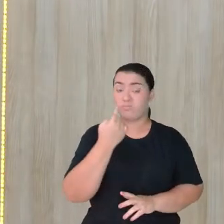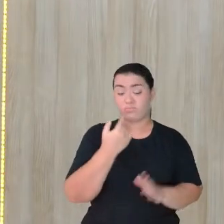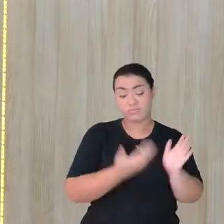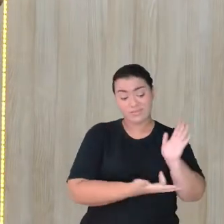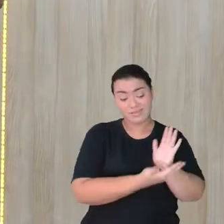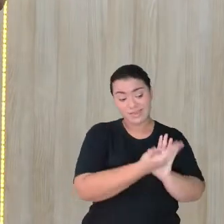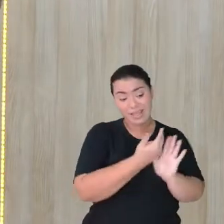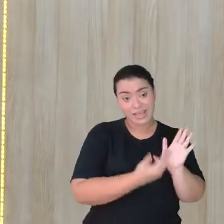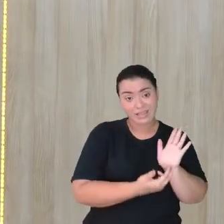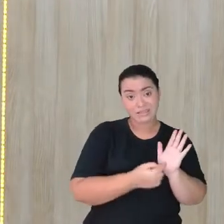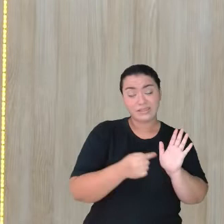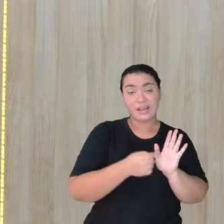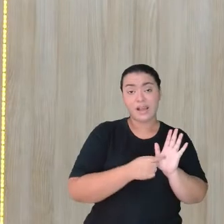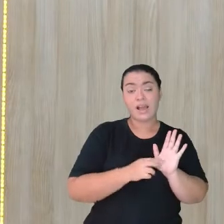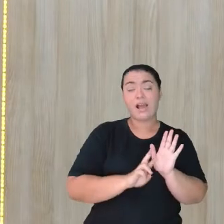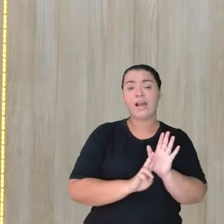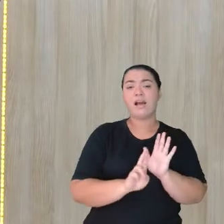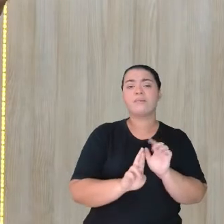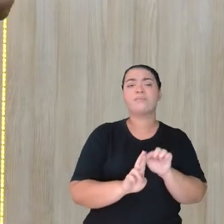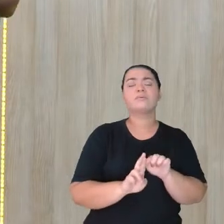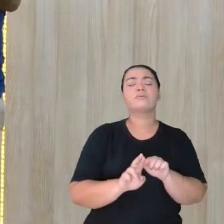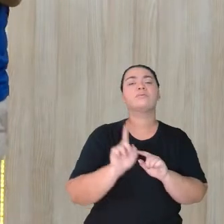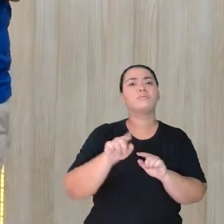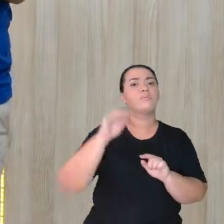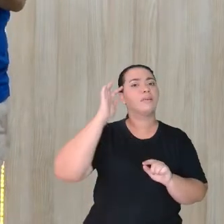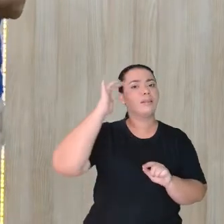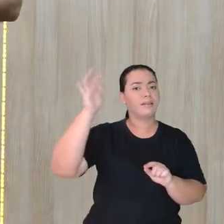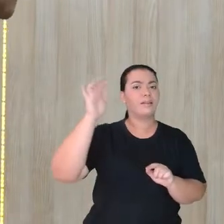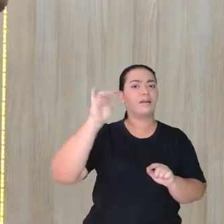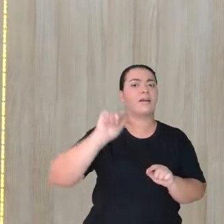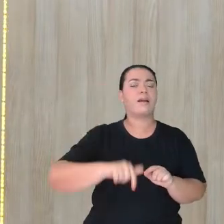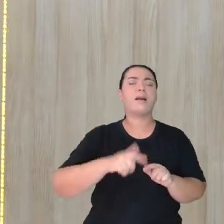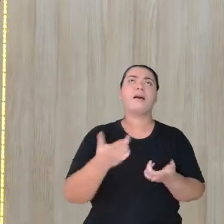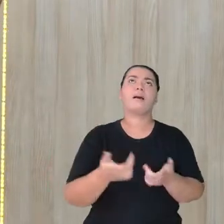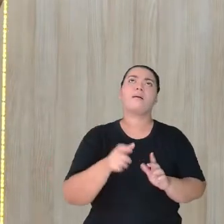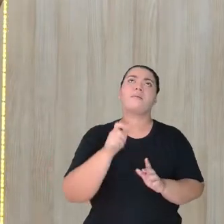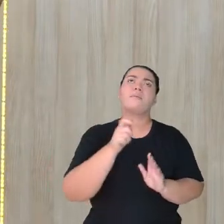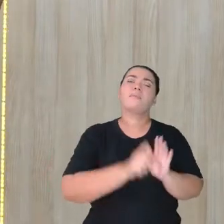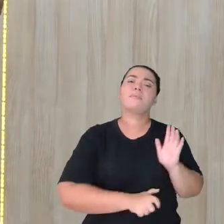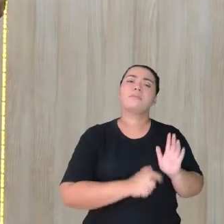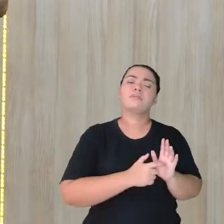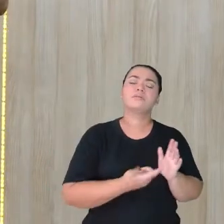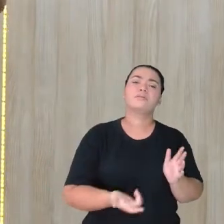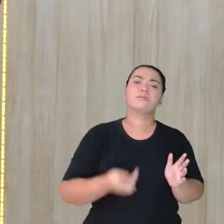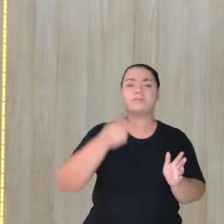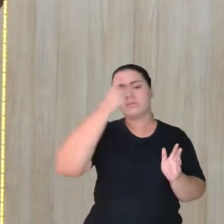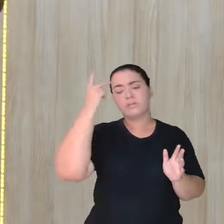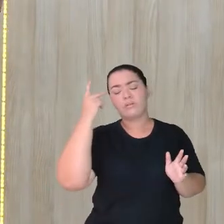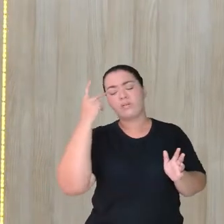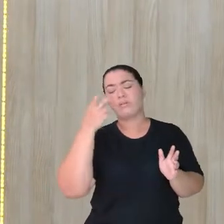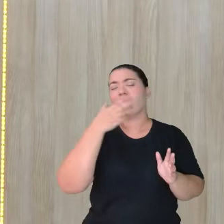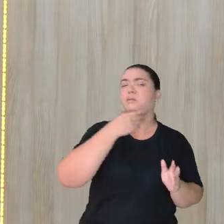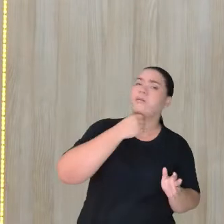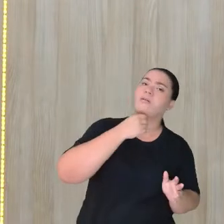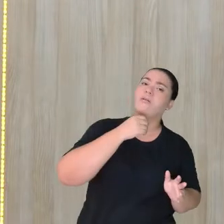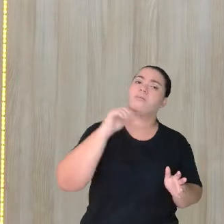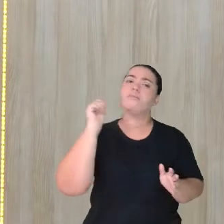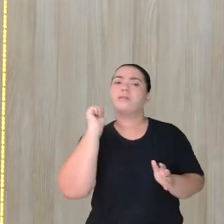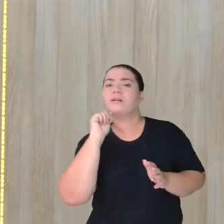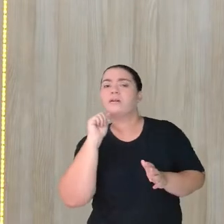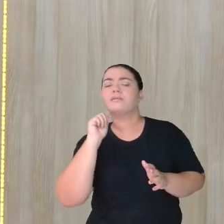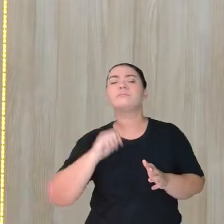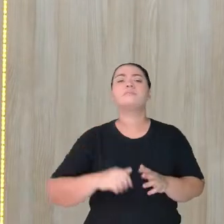desenhozinho ali que representa uma ideia, a ideia de pessoa, a ideia de homem, a ideia de